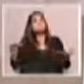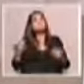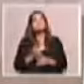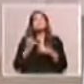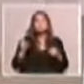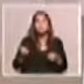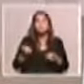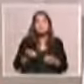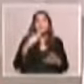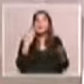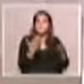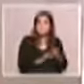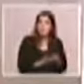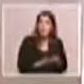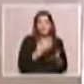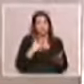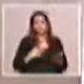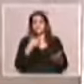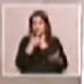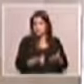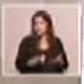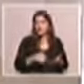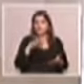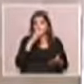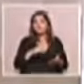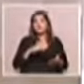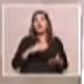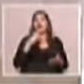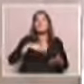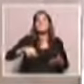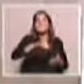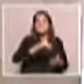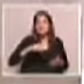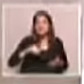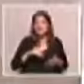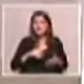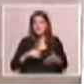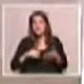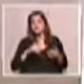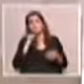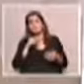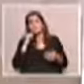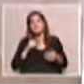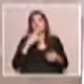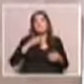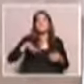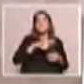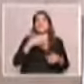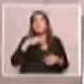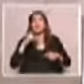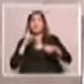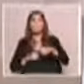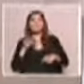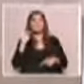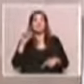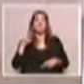falar no pão que é uma fonte de carbono. Se for um pão feito com farinha pouco espoada, normalmente eles usam farinha branca e depois juntam-lhe farelo, que é pena,